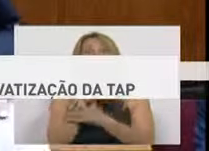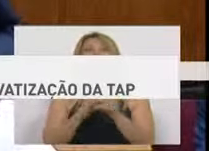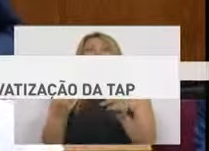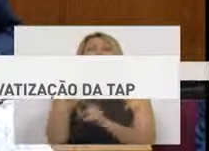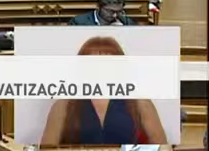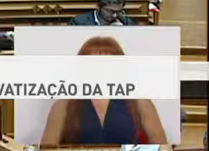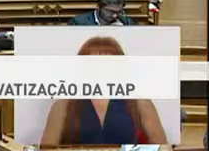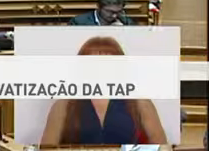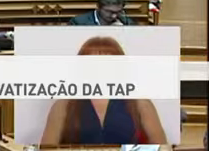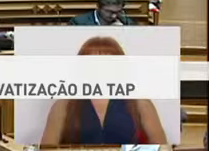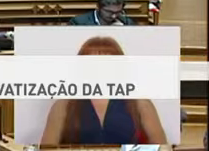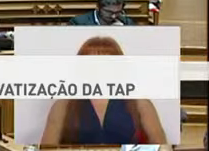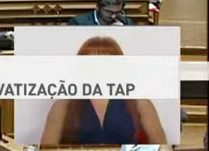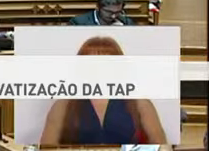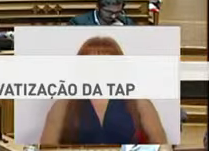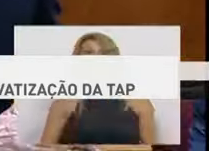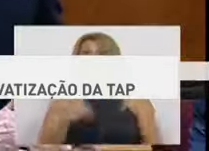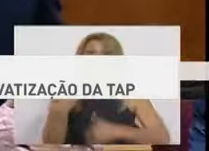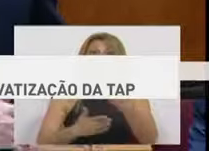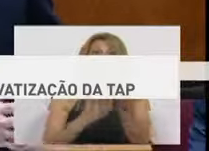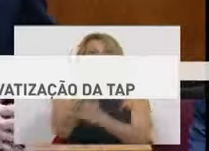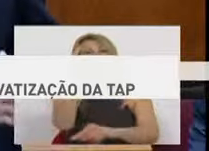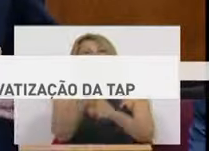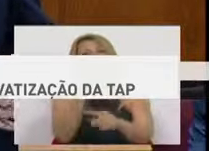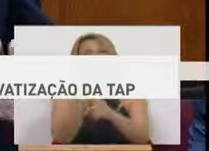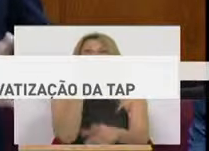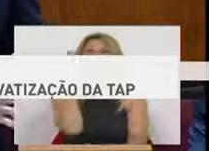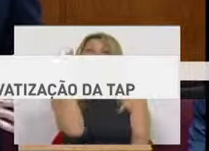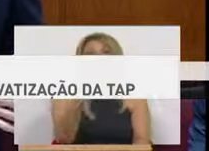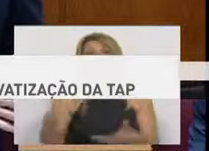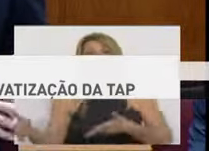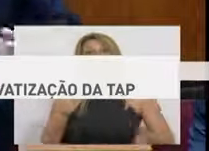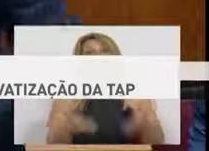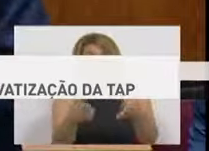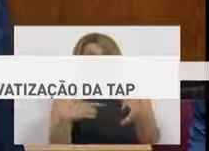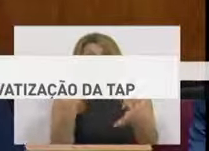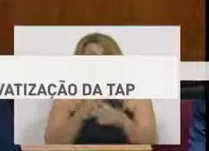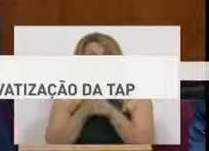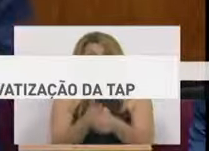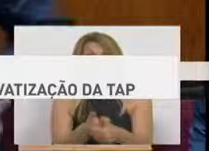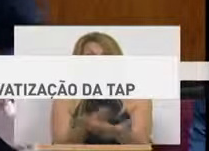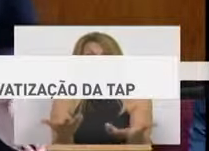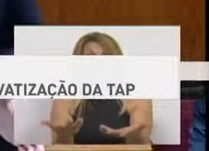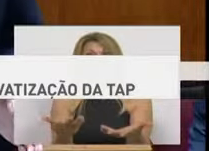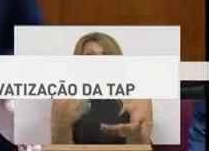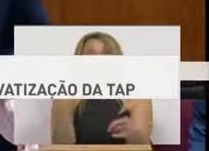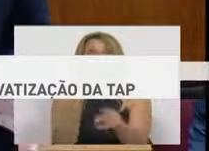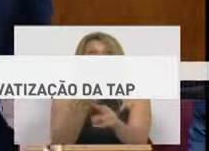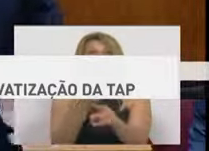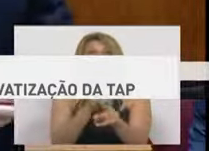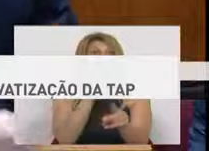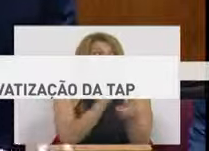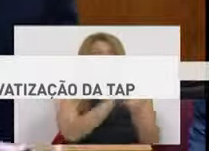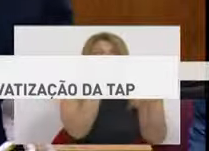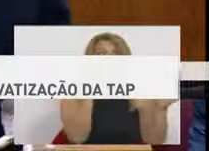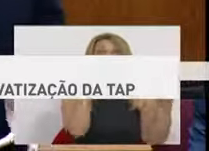de 7 anos. O Partido Socialista continua a dizer que o caminho que fizemos, apesar das evidências, está errado, como